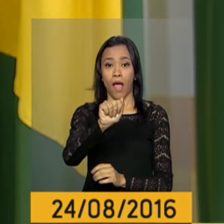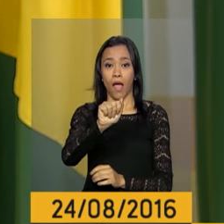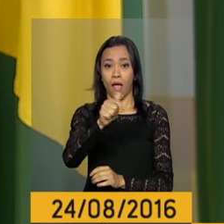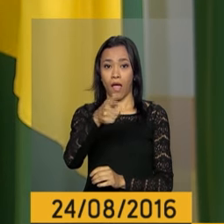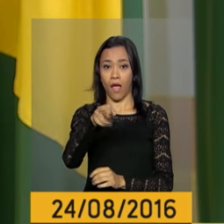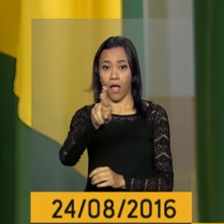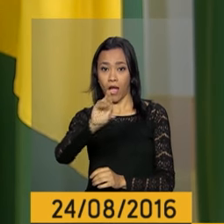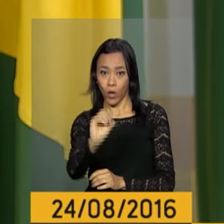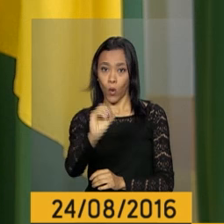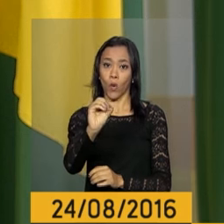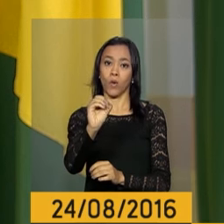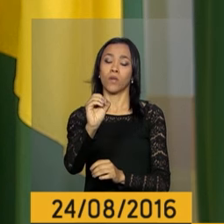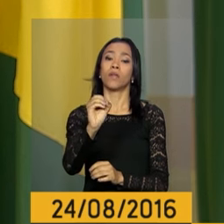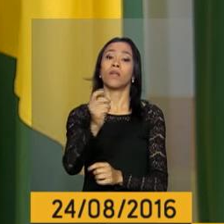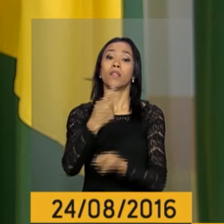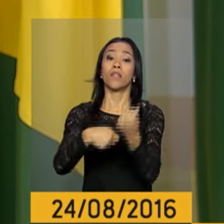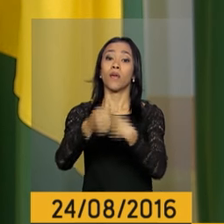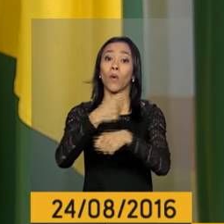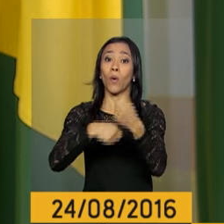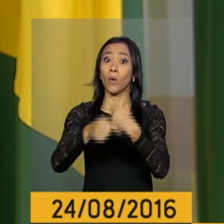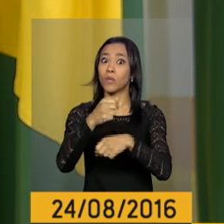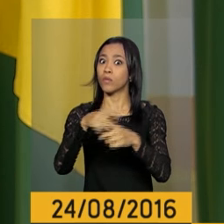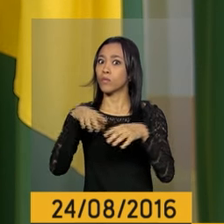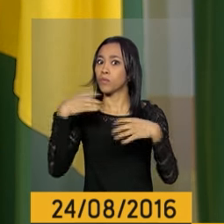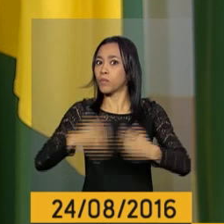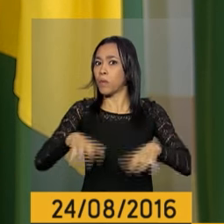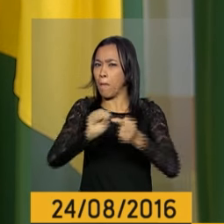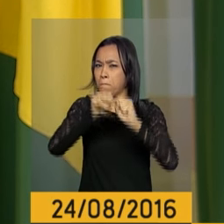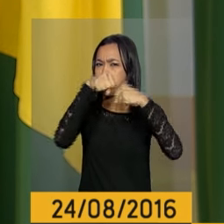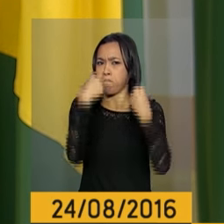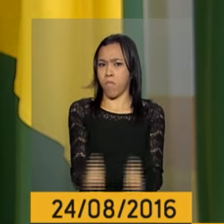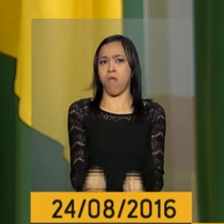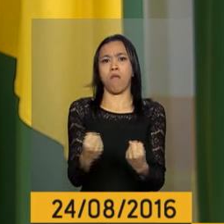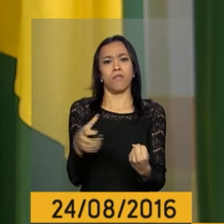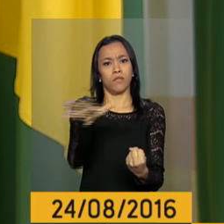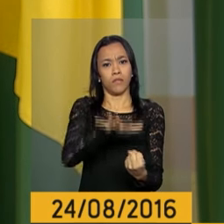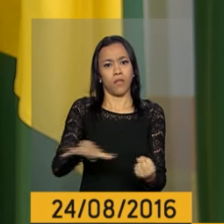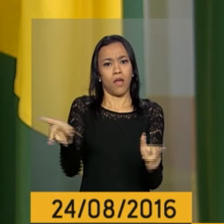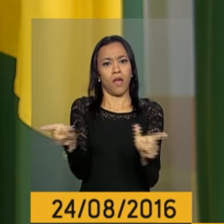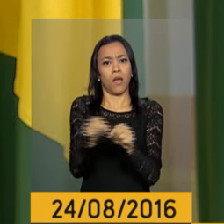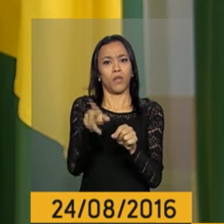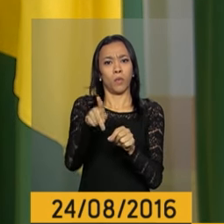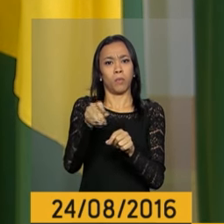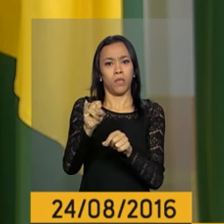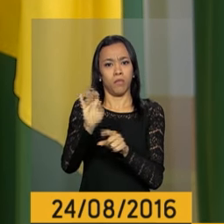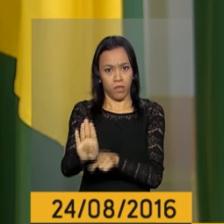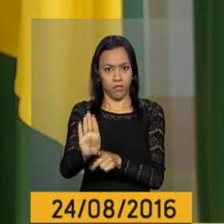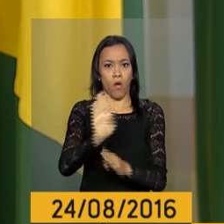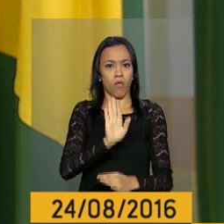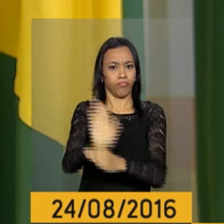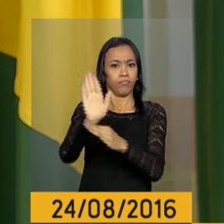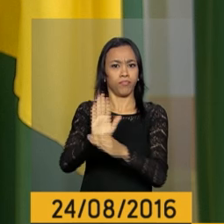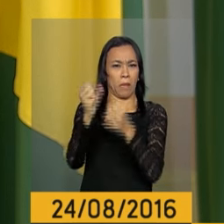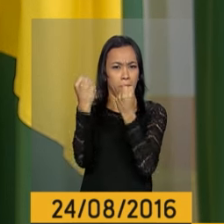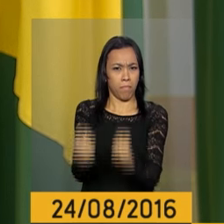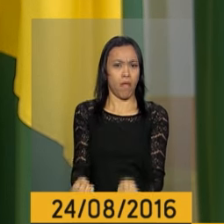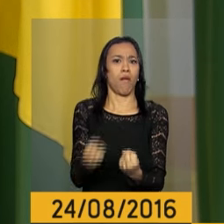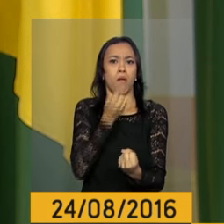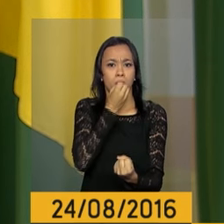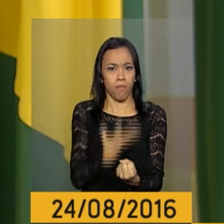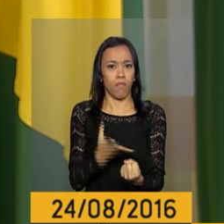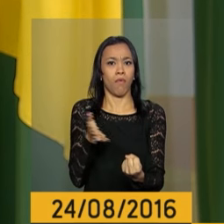representa a maior parte do PIB brasileiro, portanto há de ser prestigiado com solenidades como